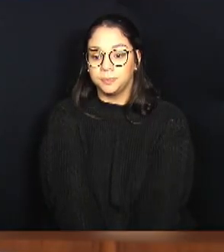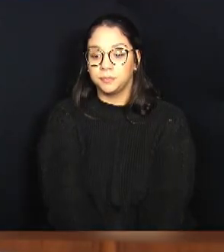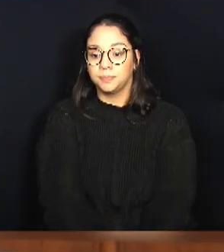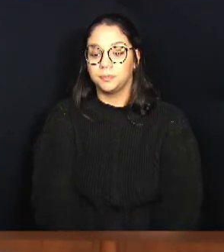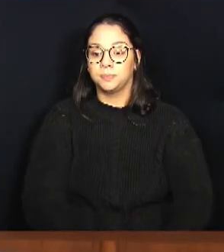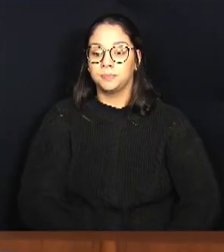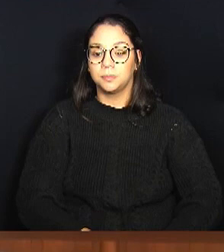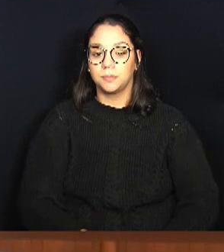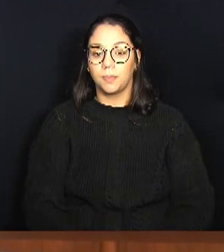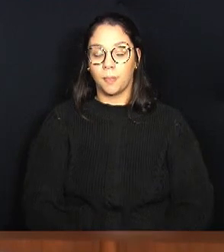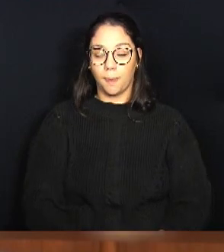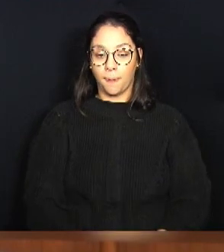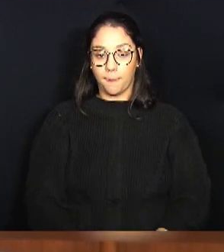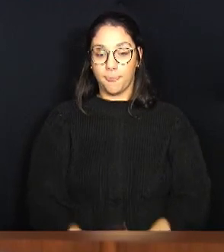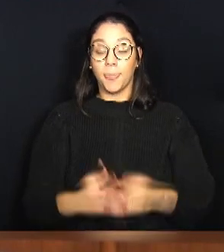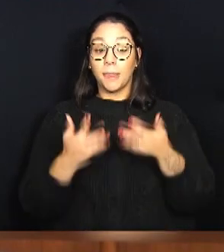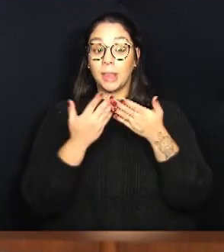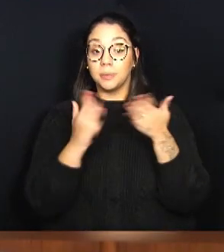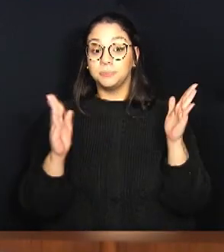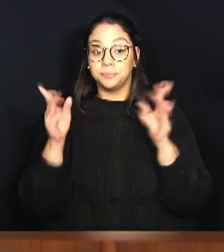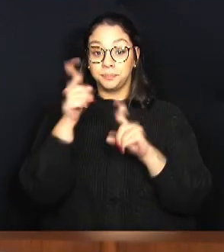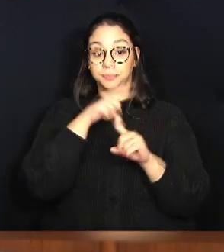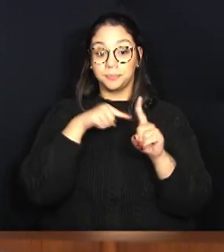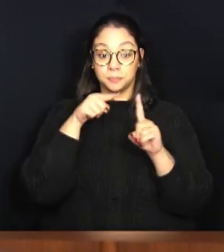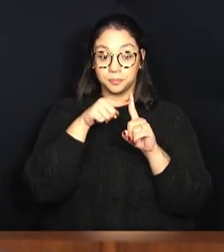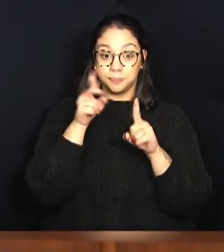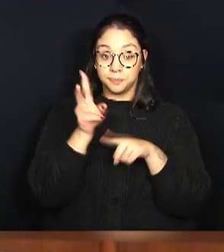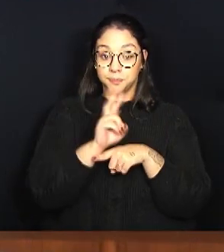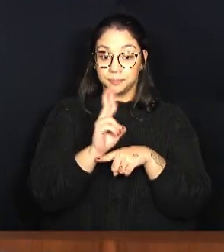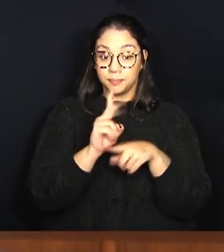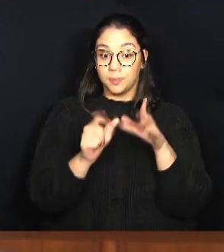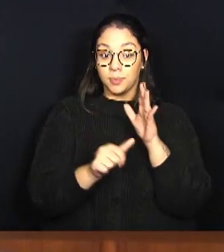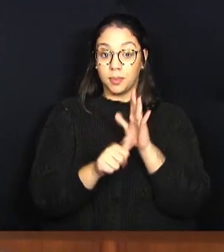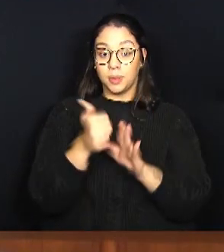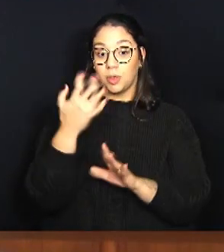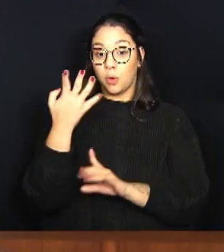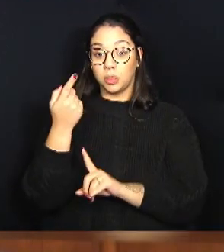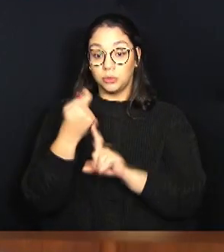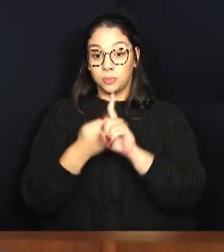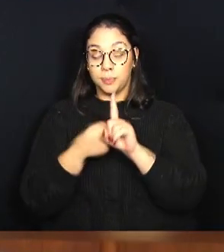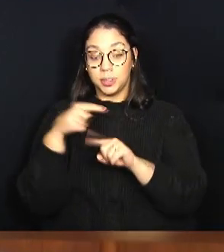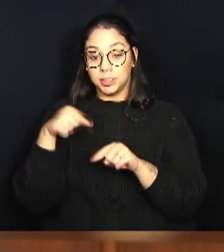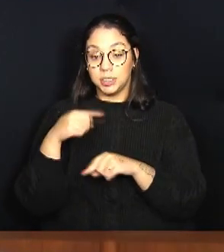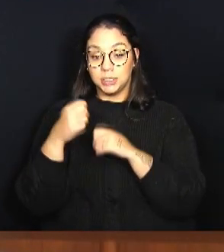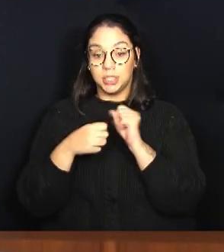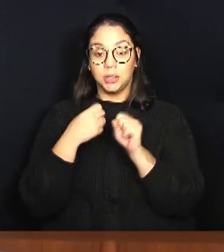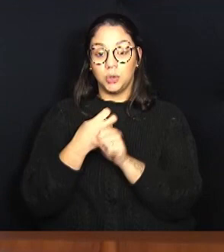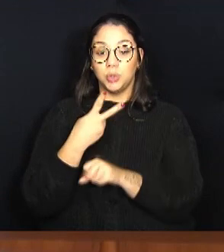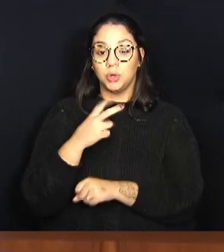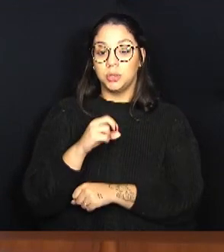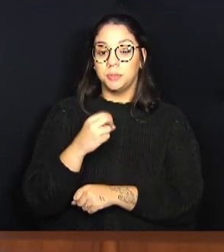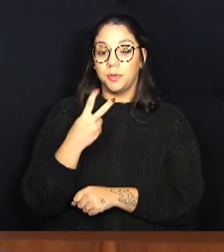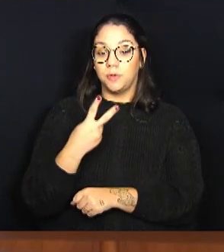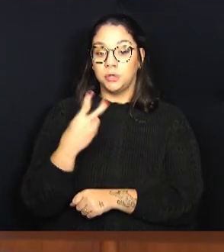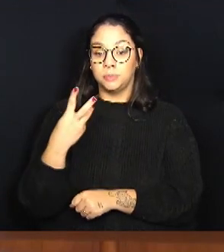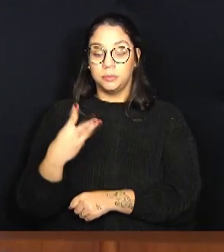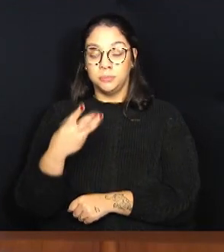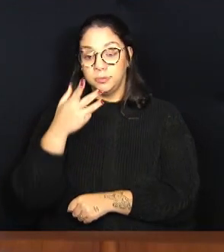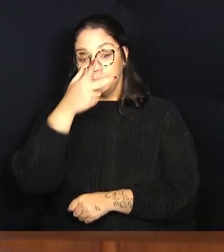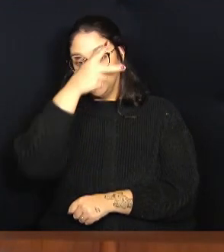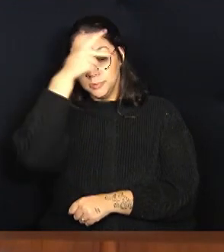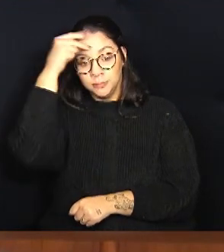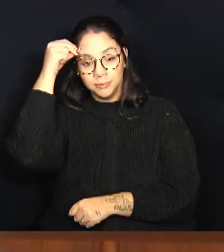A apresentação das metas fiscais do primeiro quadrimestre de 2023 por parte da Prefeitura é